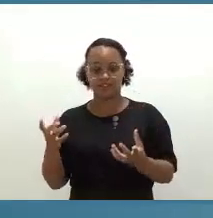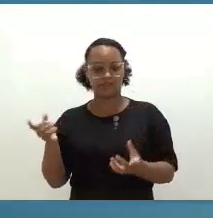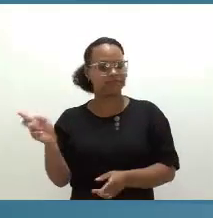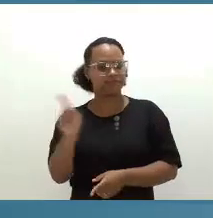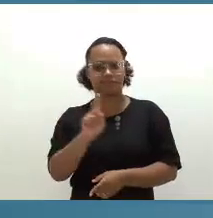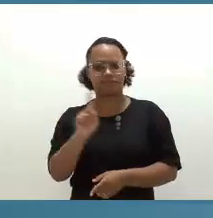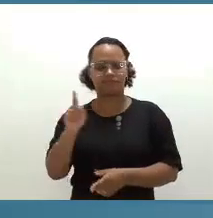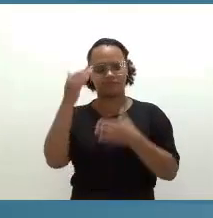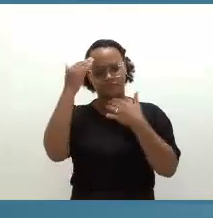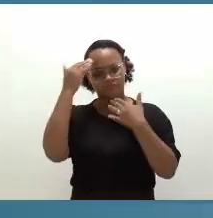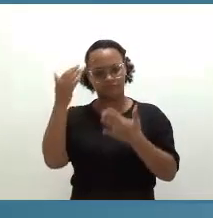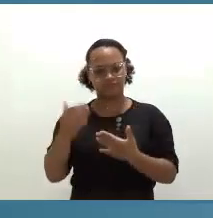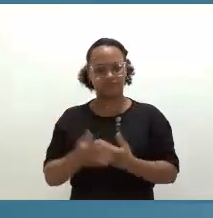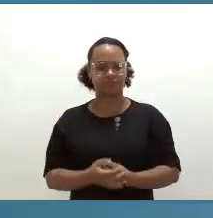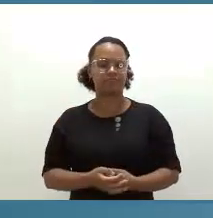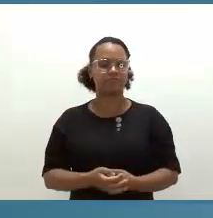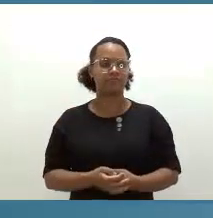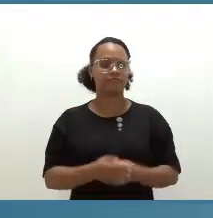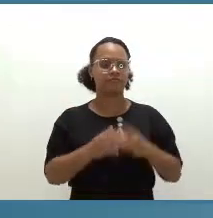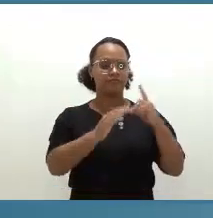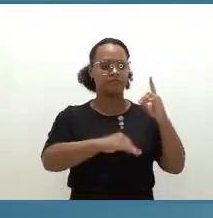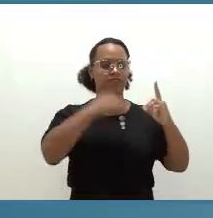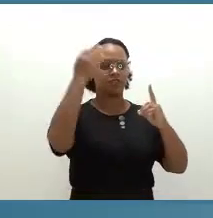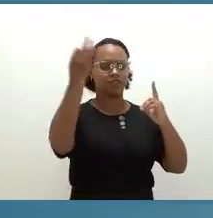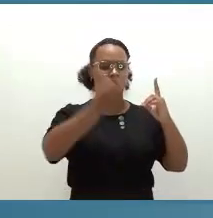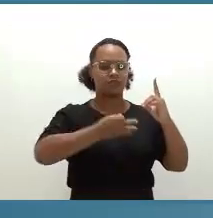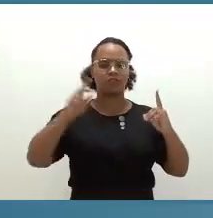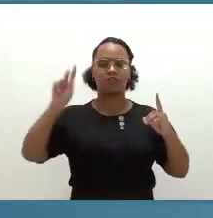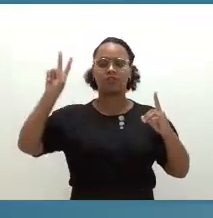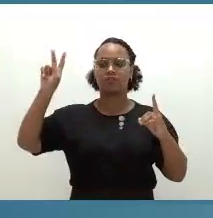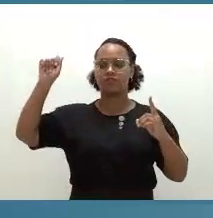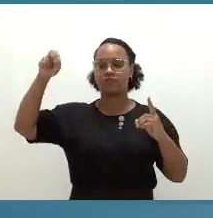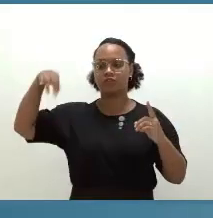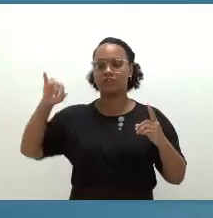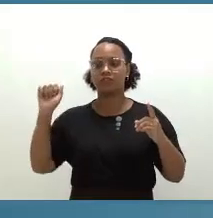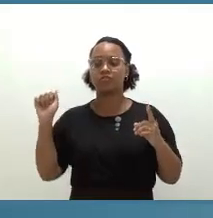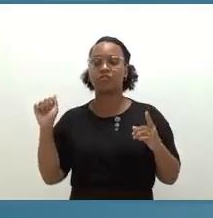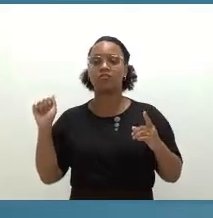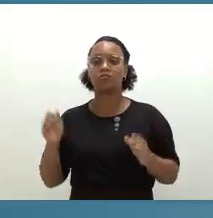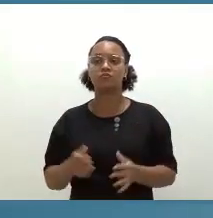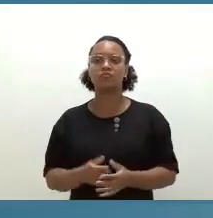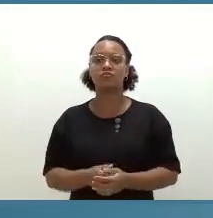excelência. Desembargadora Vânia Lúcia Carvalho da Silveira.